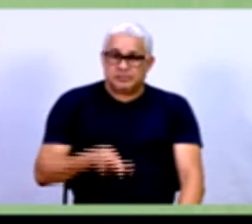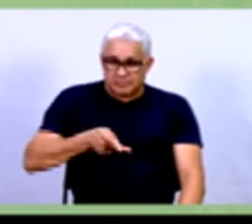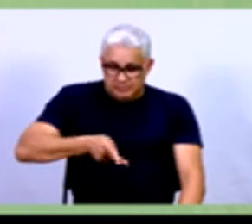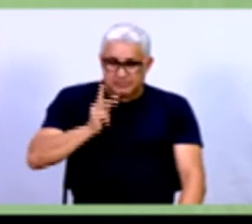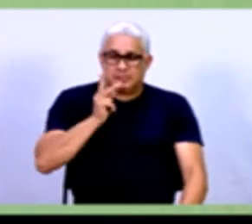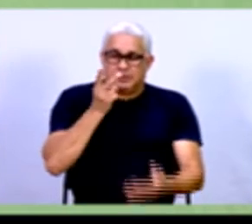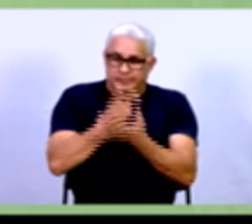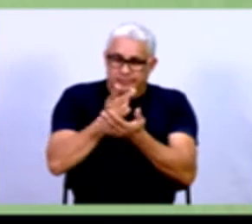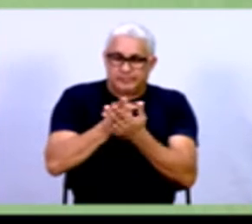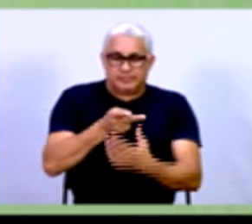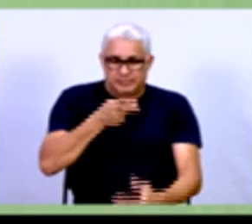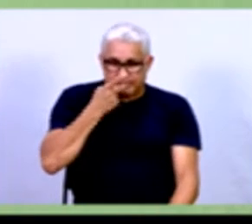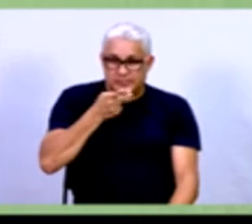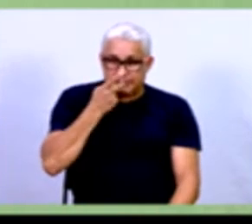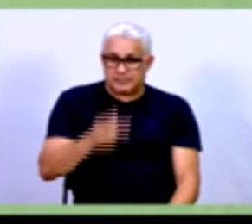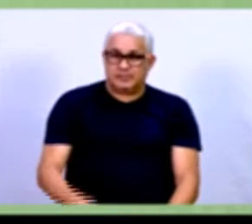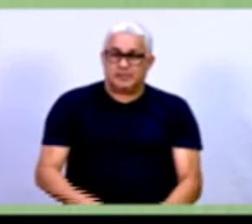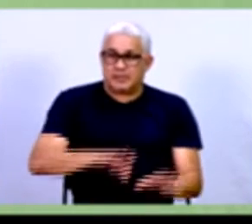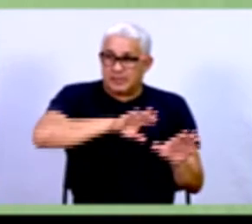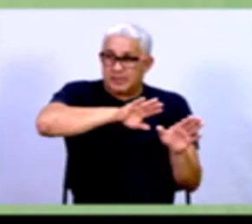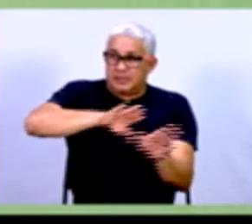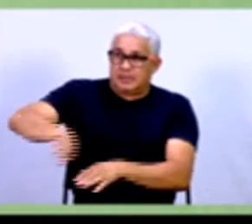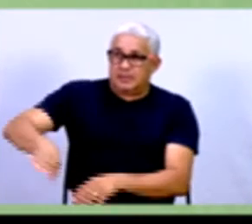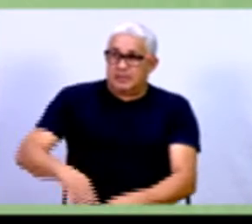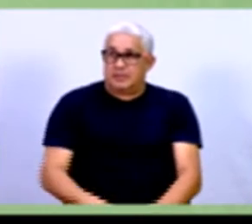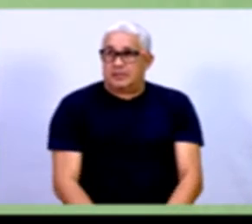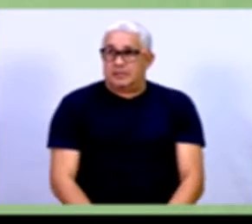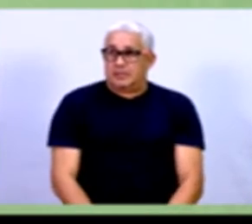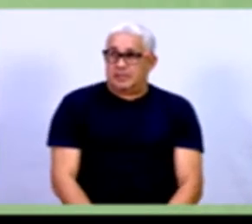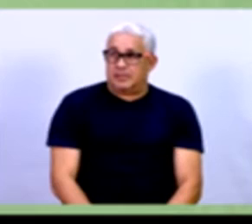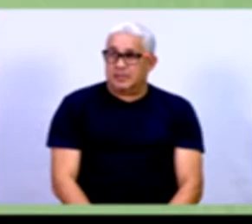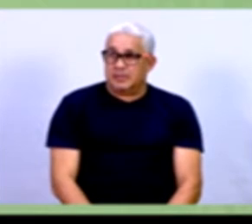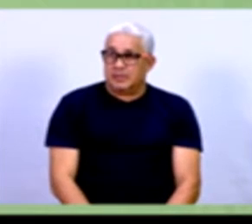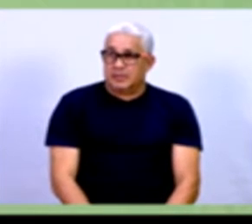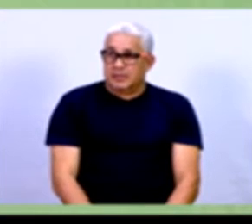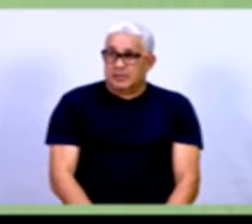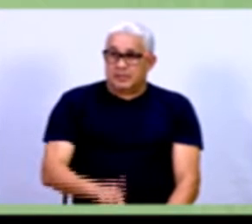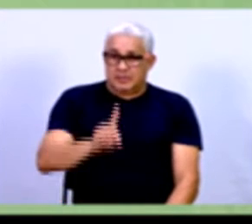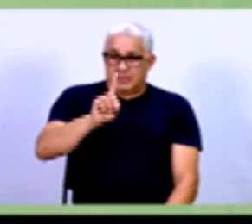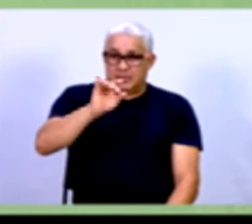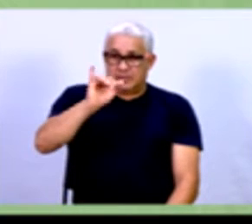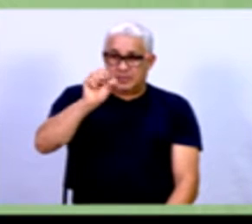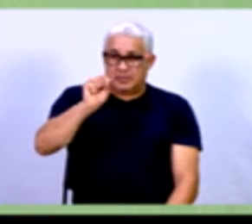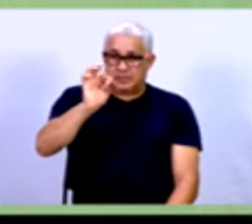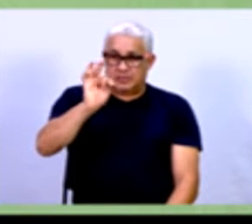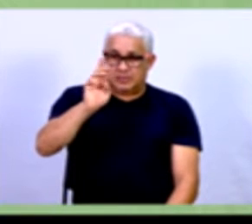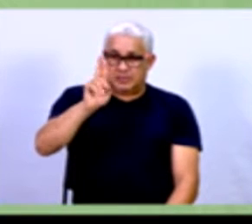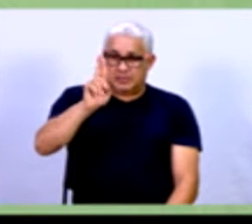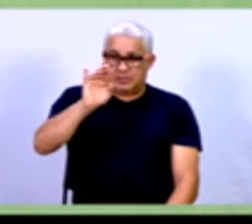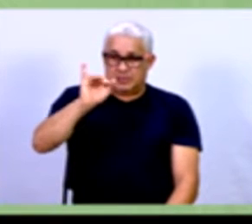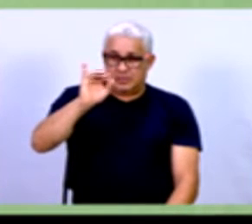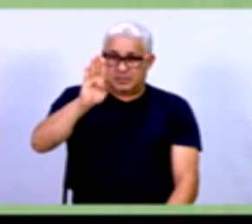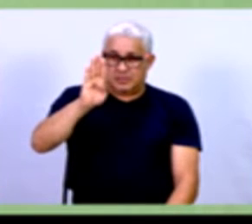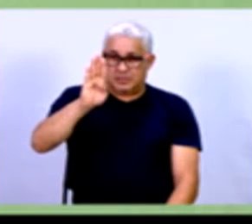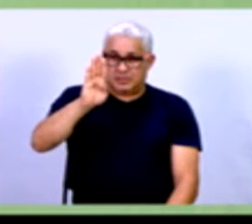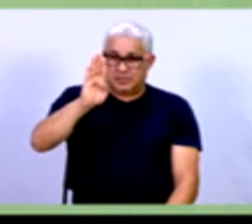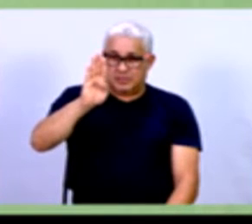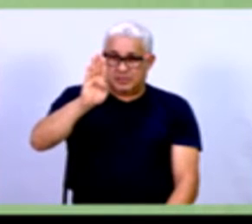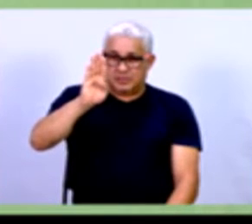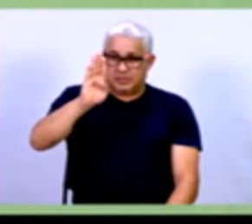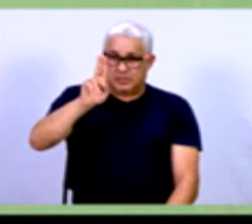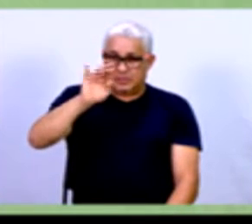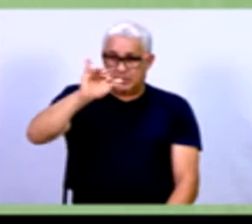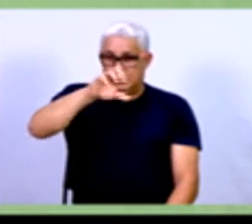Vamos lá, pessoal. Vamos entrar aqui dentro agora que a gente falou de distribuição de frequências, tá? Distribuição